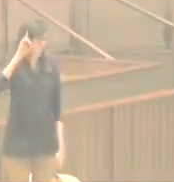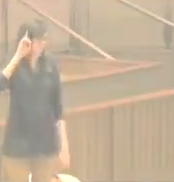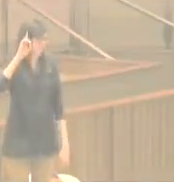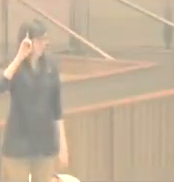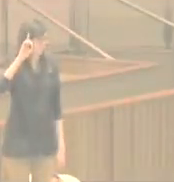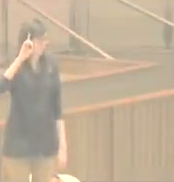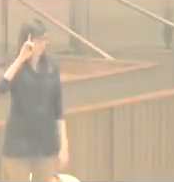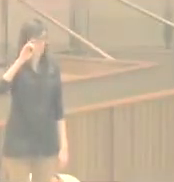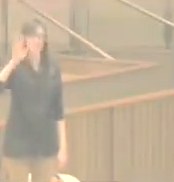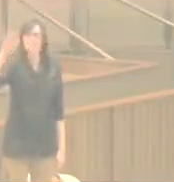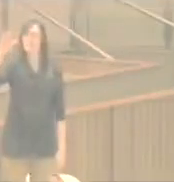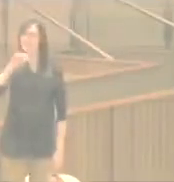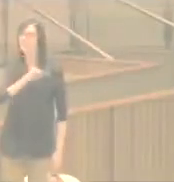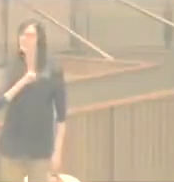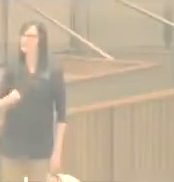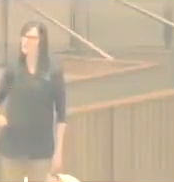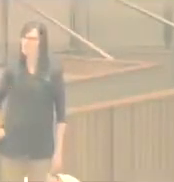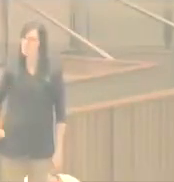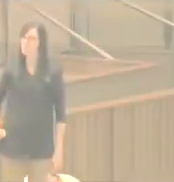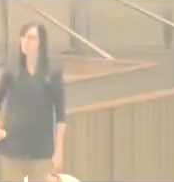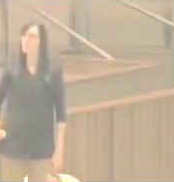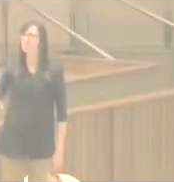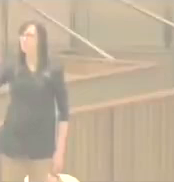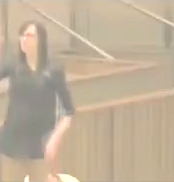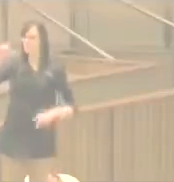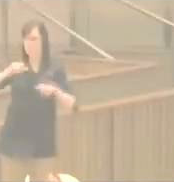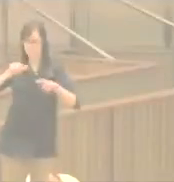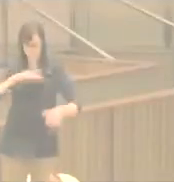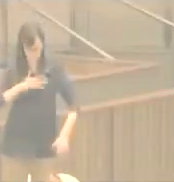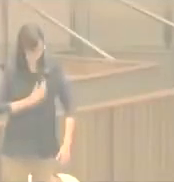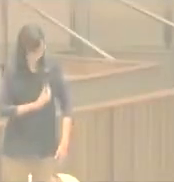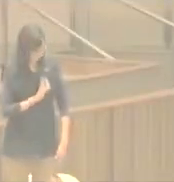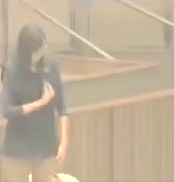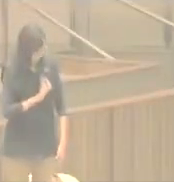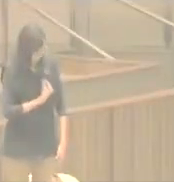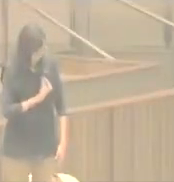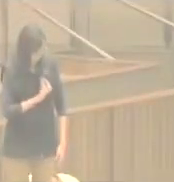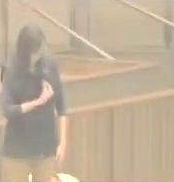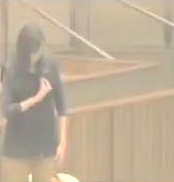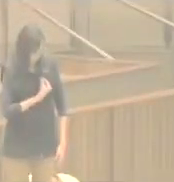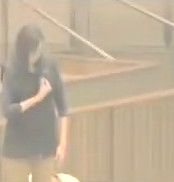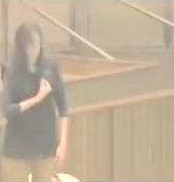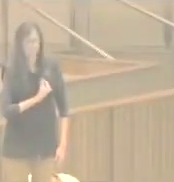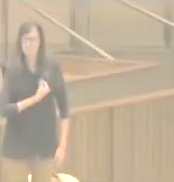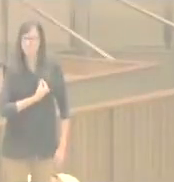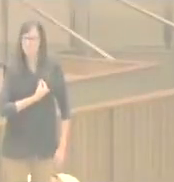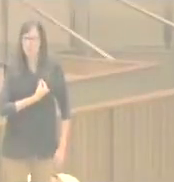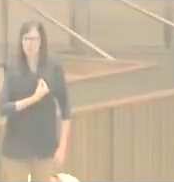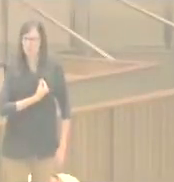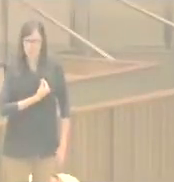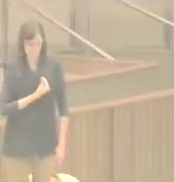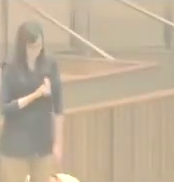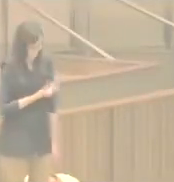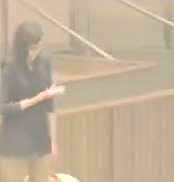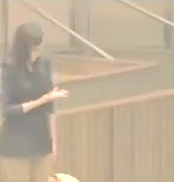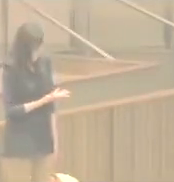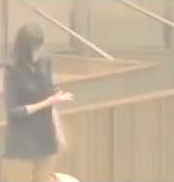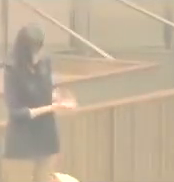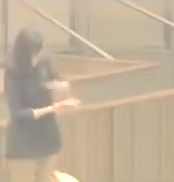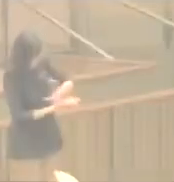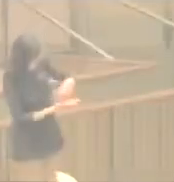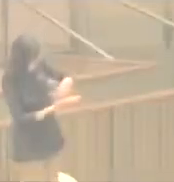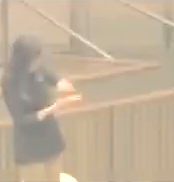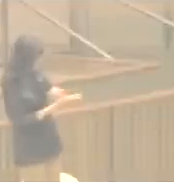Quando o Senhor, tu estiveres trabalhando na minha vida, eu vou fazer uma limpeza. Se tiver